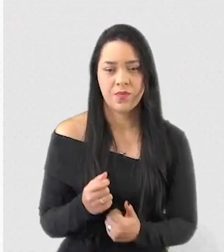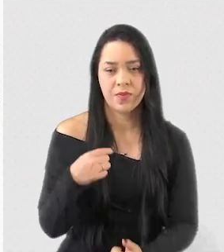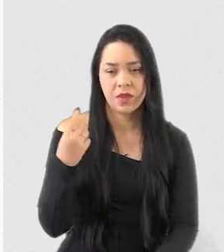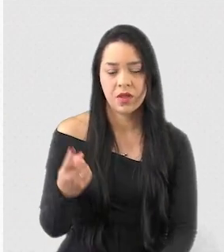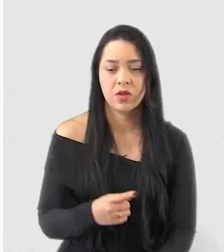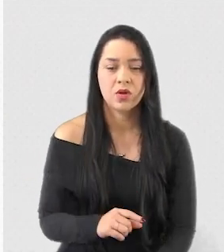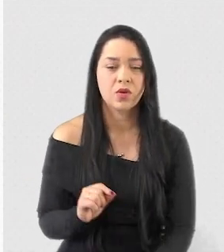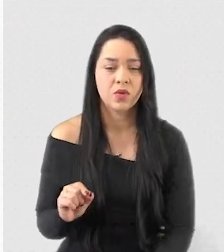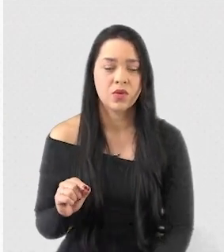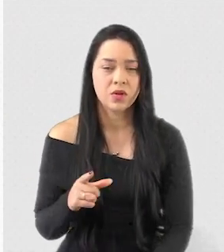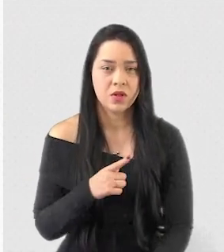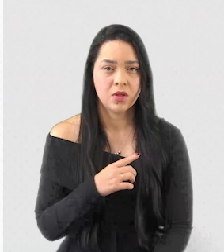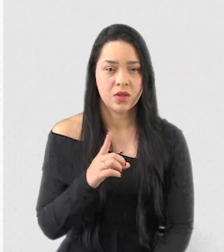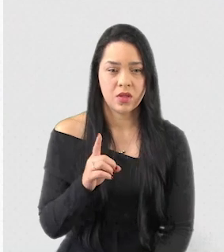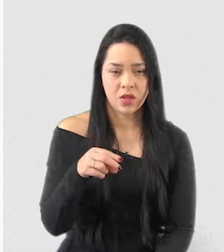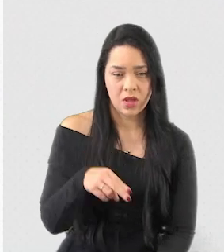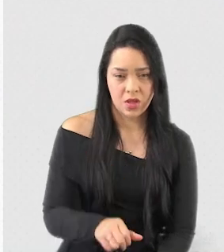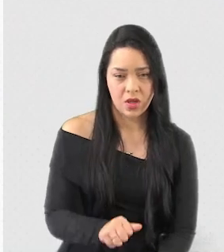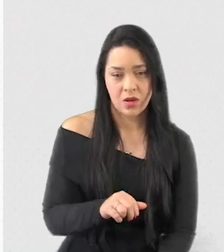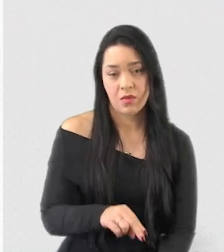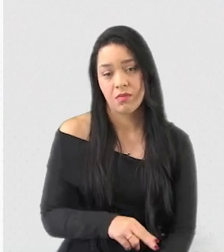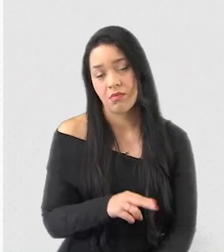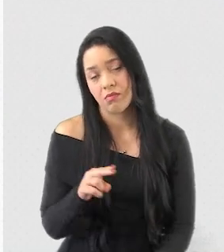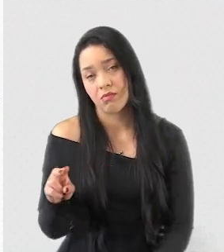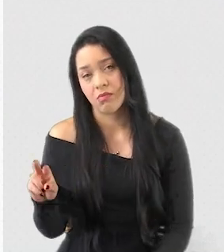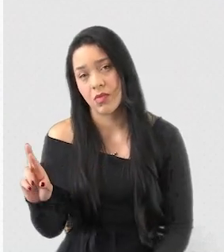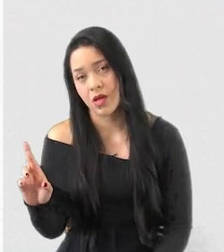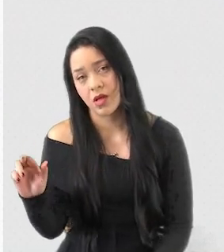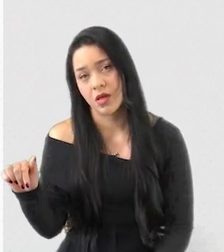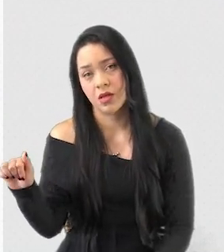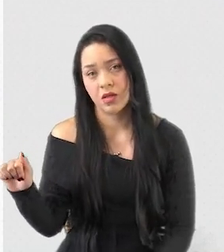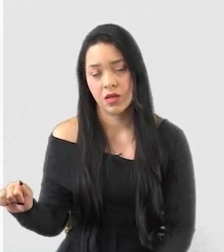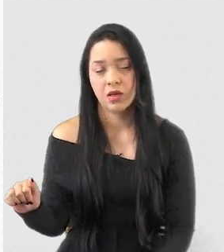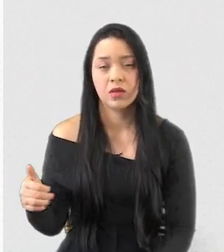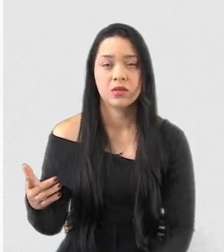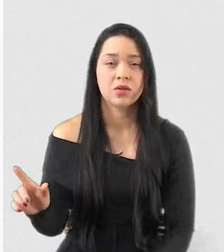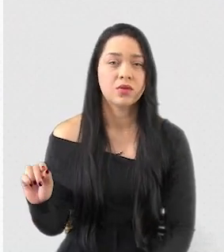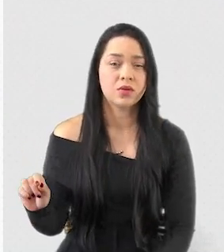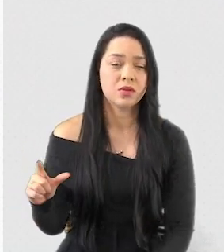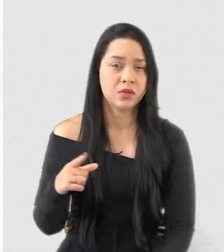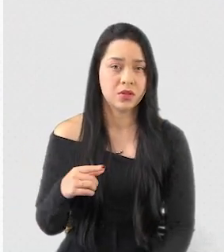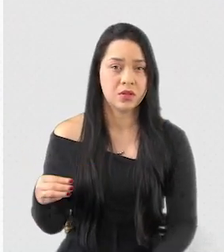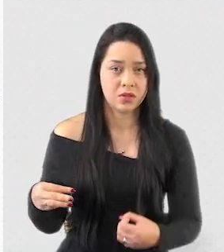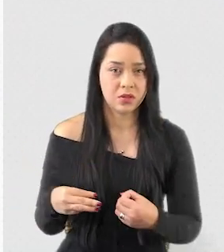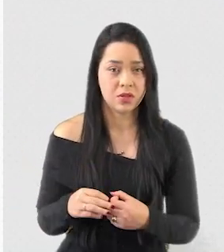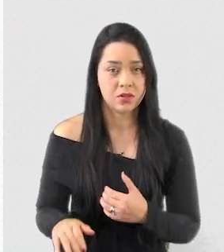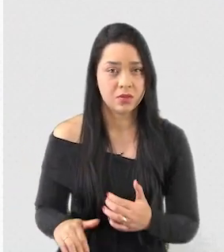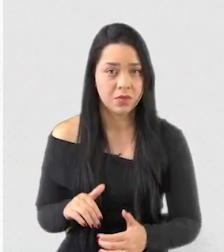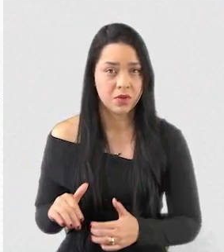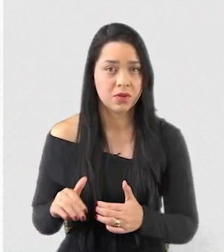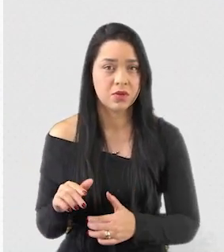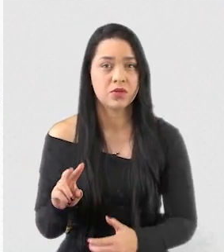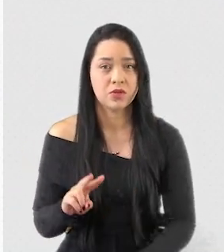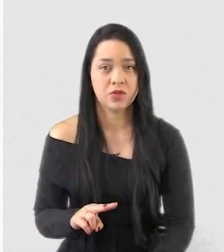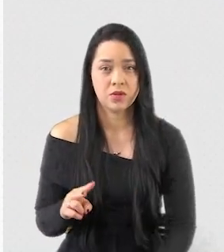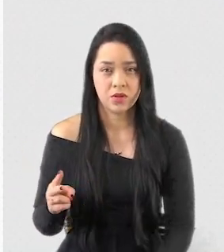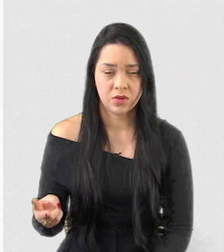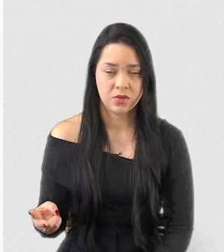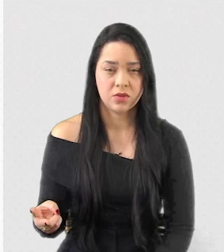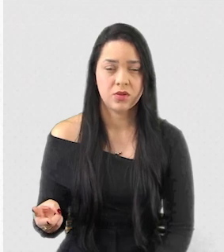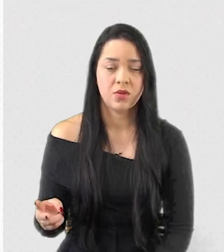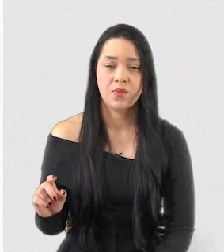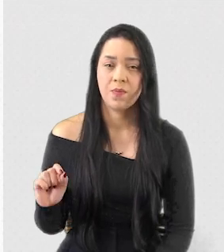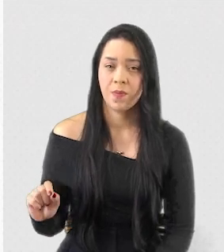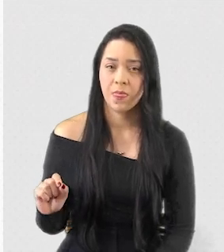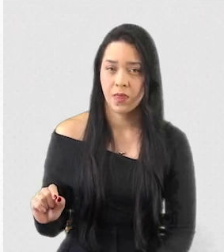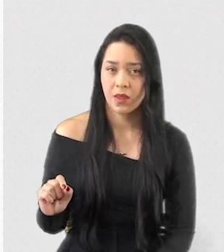sai de um DNA para um RNA. E aí, lá no citoplasma da célula, eu tenho um processo de tradução,